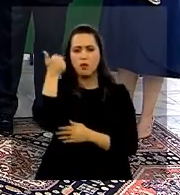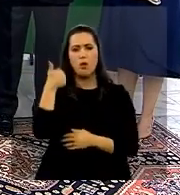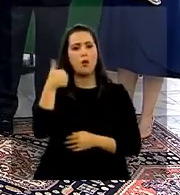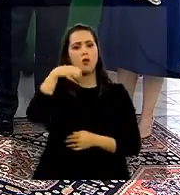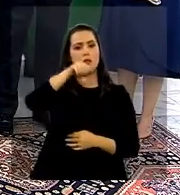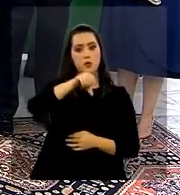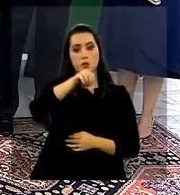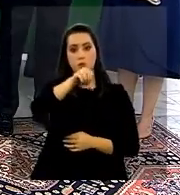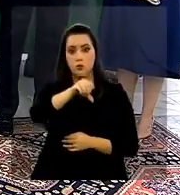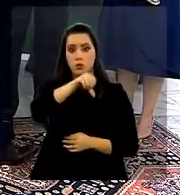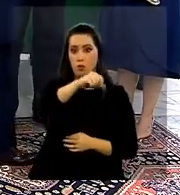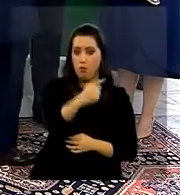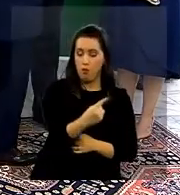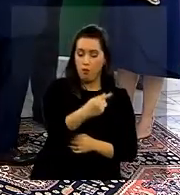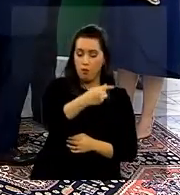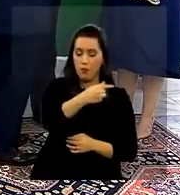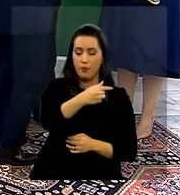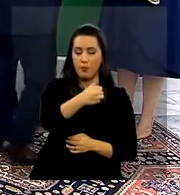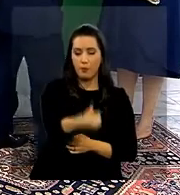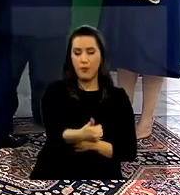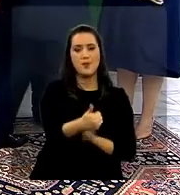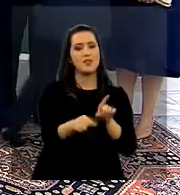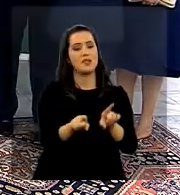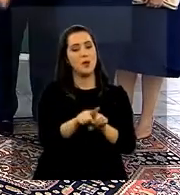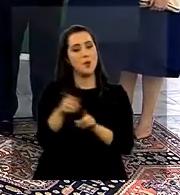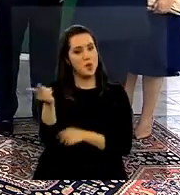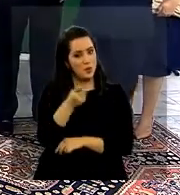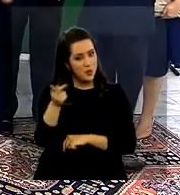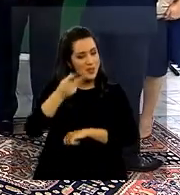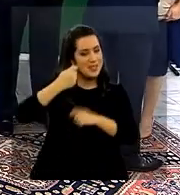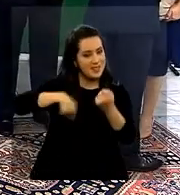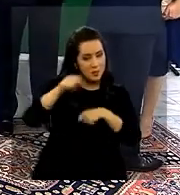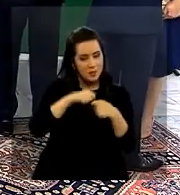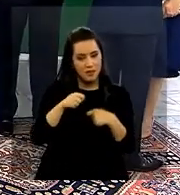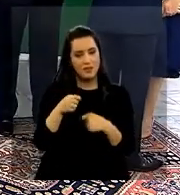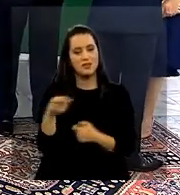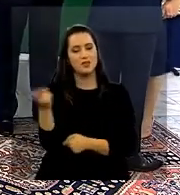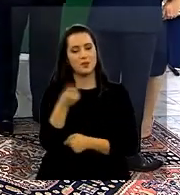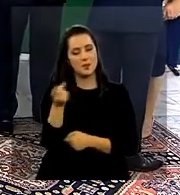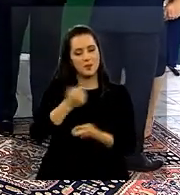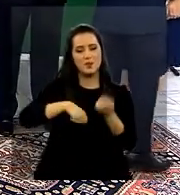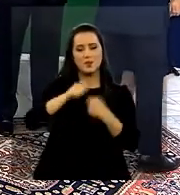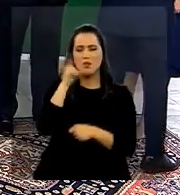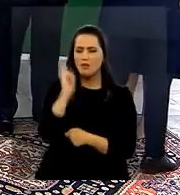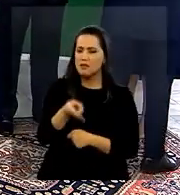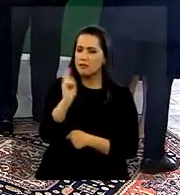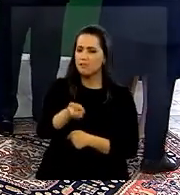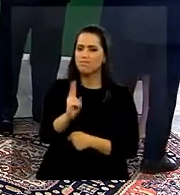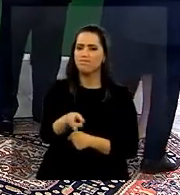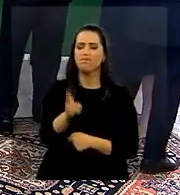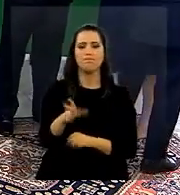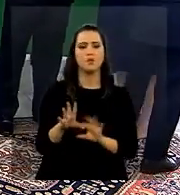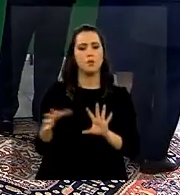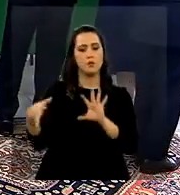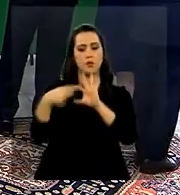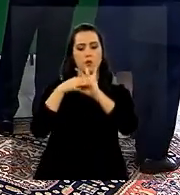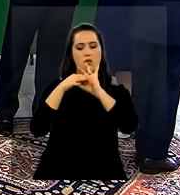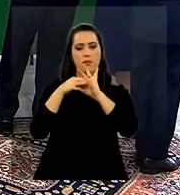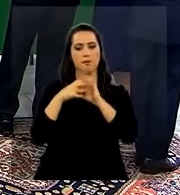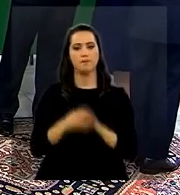1991 e as suas economias, Brasil e Argentina, as economias estão totalmente